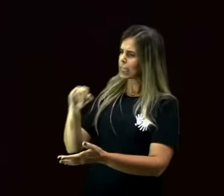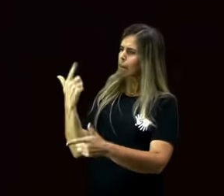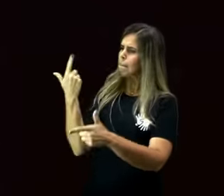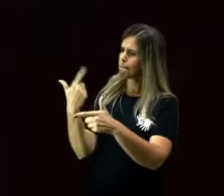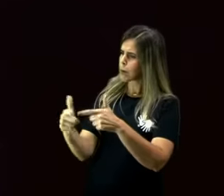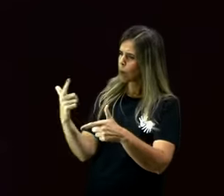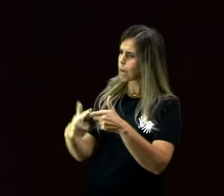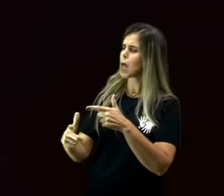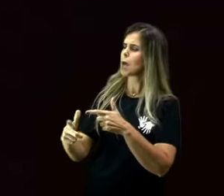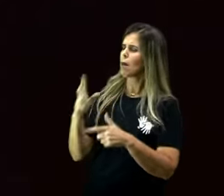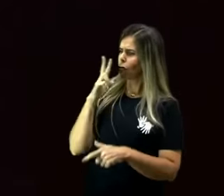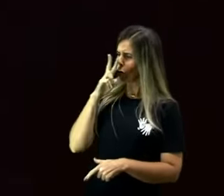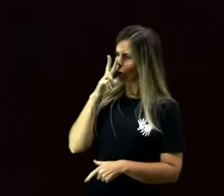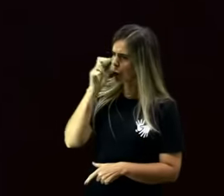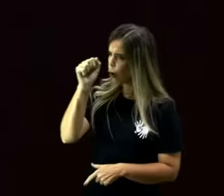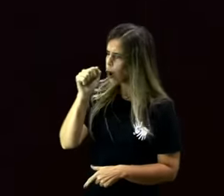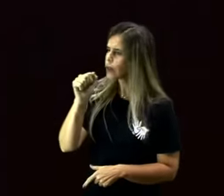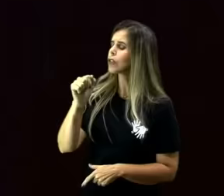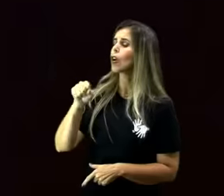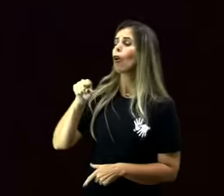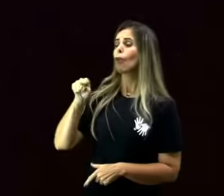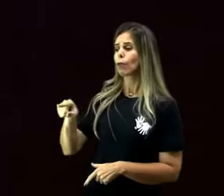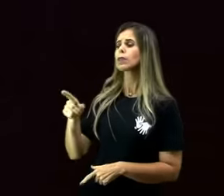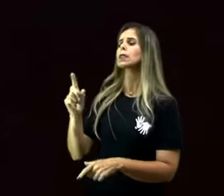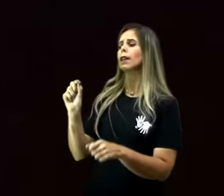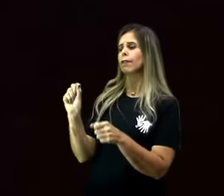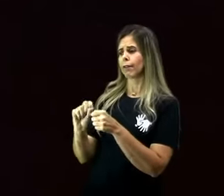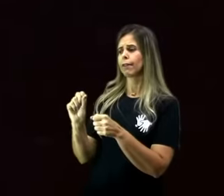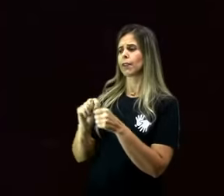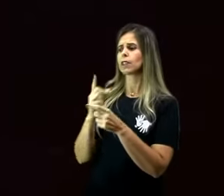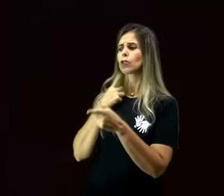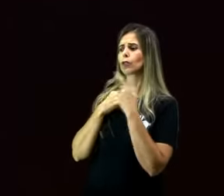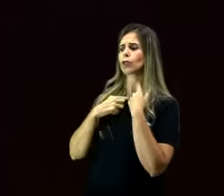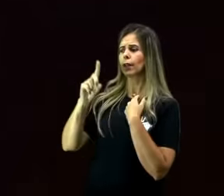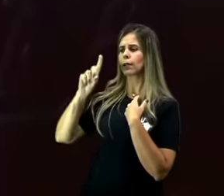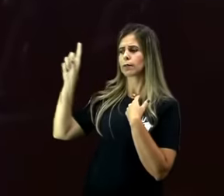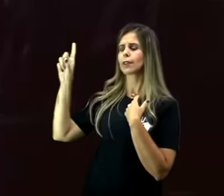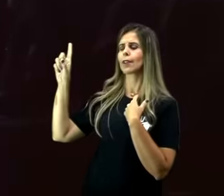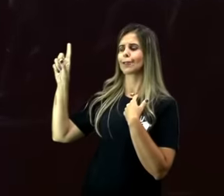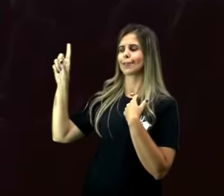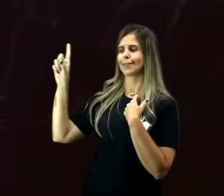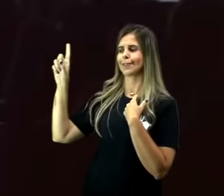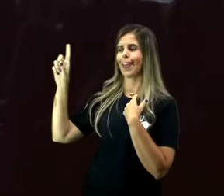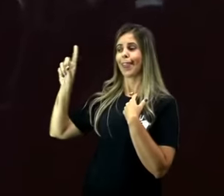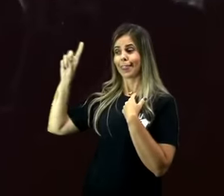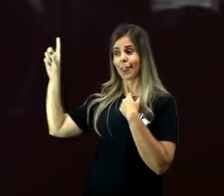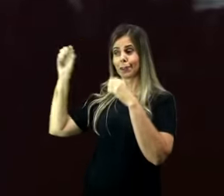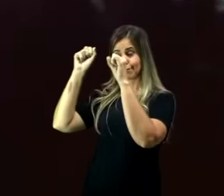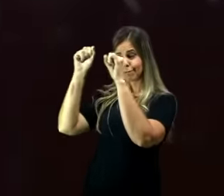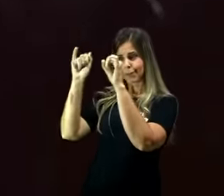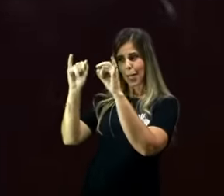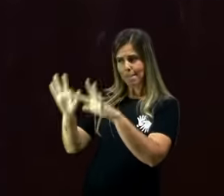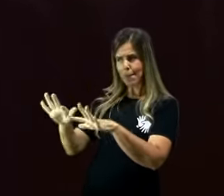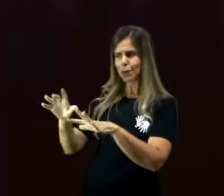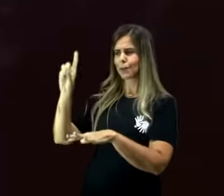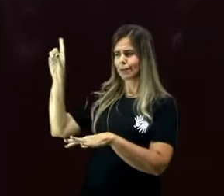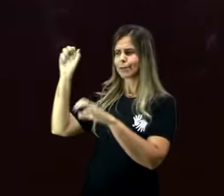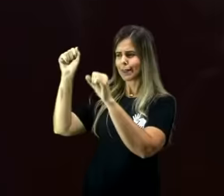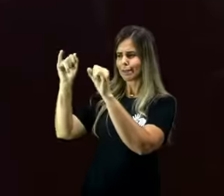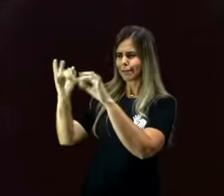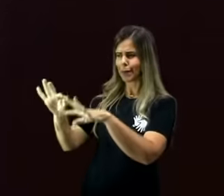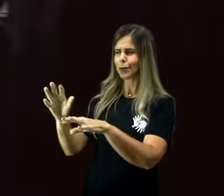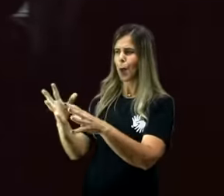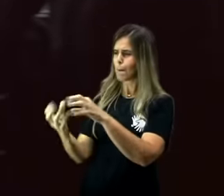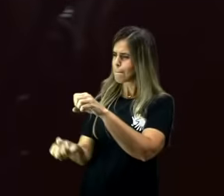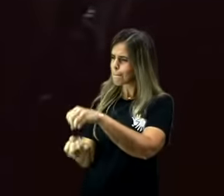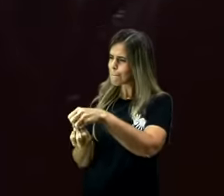forte, é porque está mais perto. Está mais perto. Está mais perto do que Deus tem para a tua casa. Está mais perto do que Deus tem para a tua família.